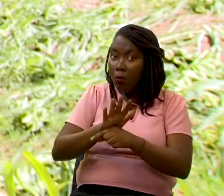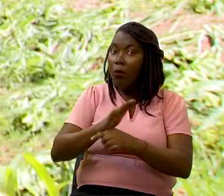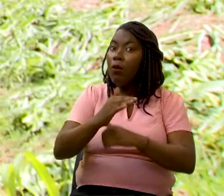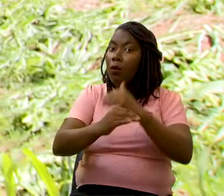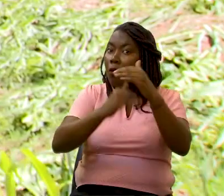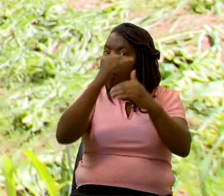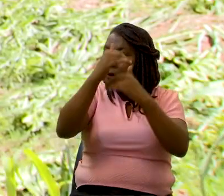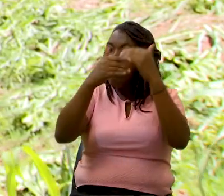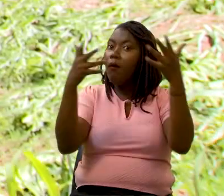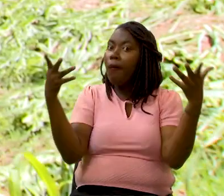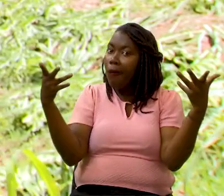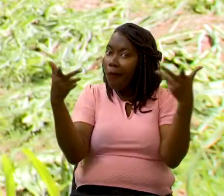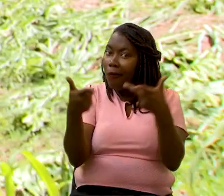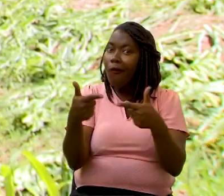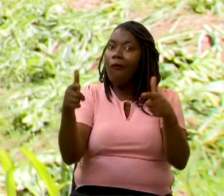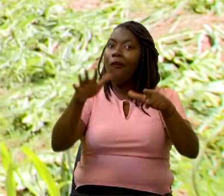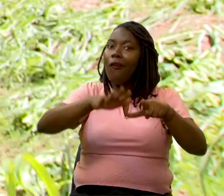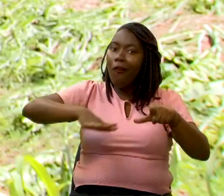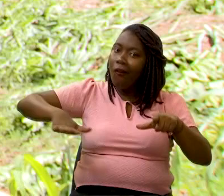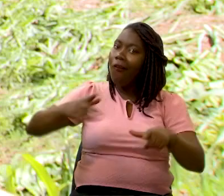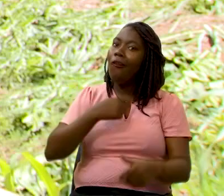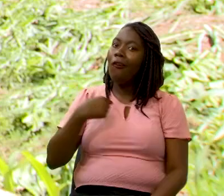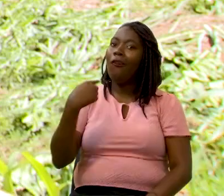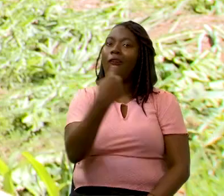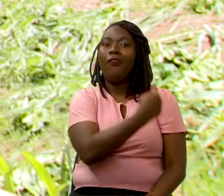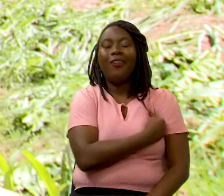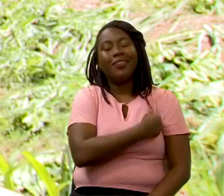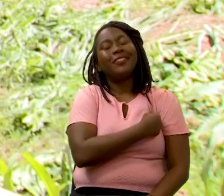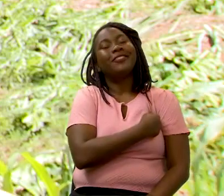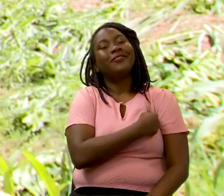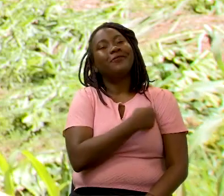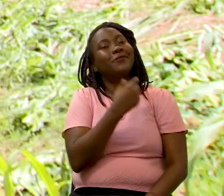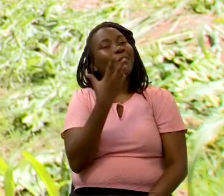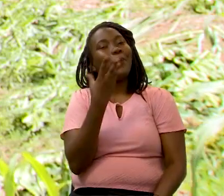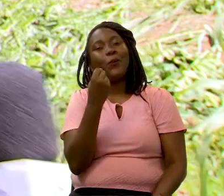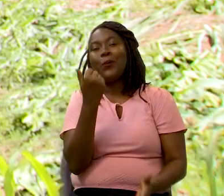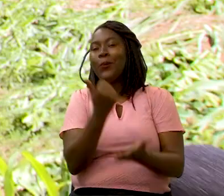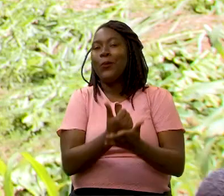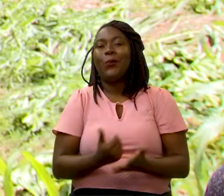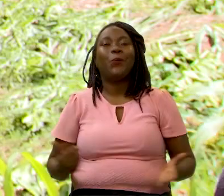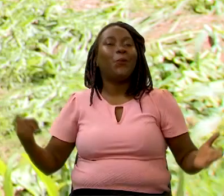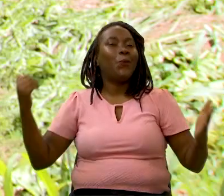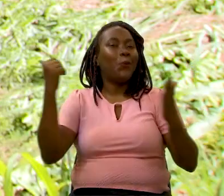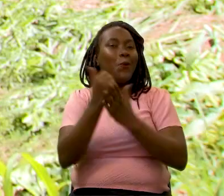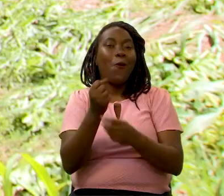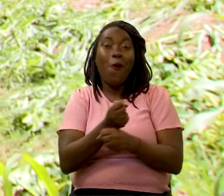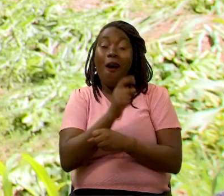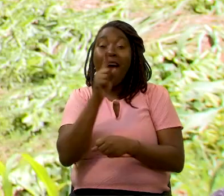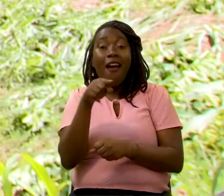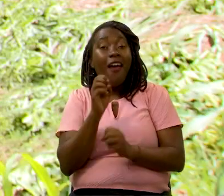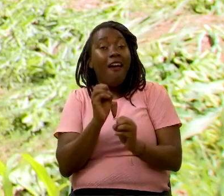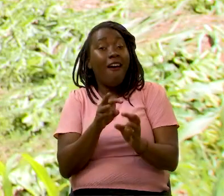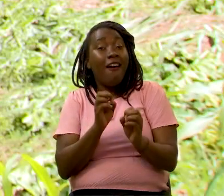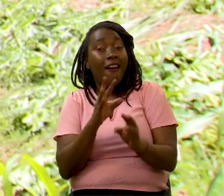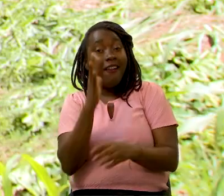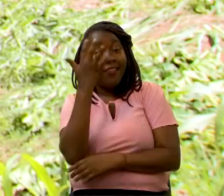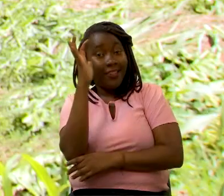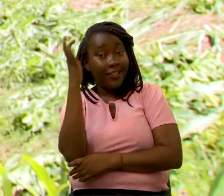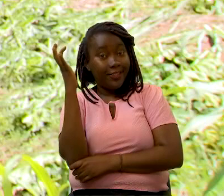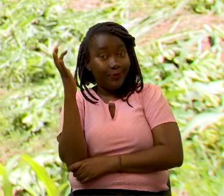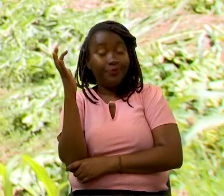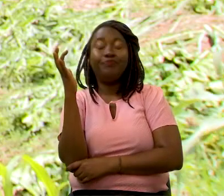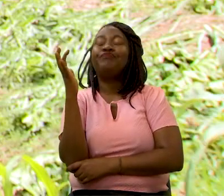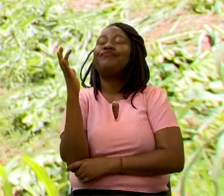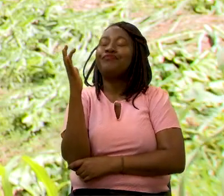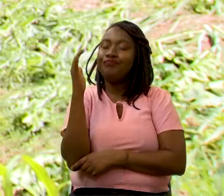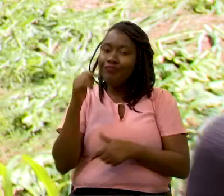que está contribuindo para o desenvolvimento e para a qualidade do espaço que eles moram. Muito, muito além de uma obra, é uma ação de